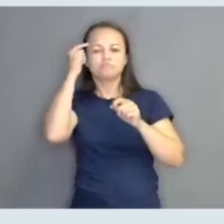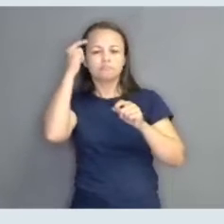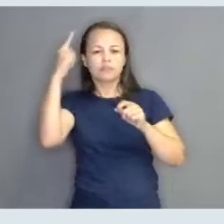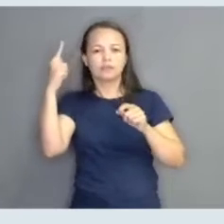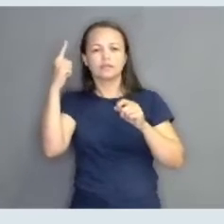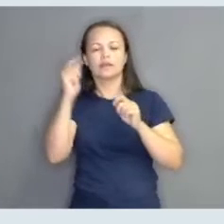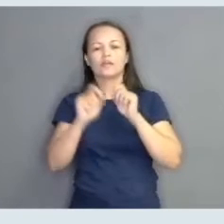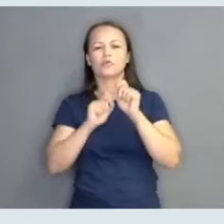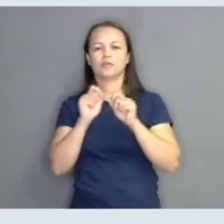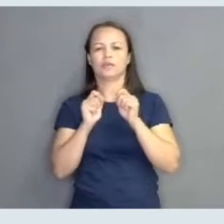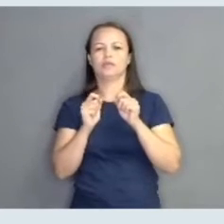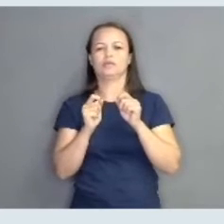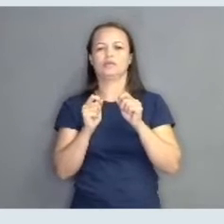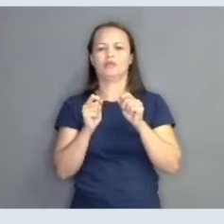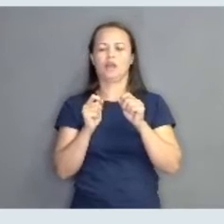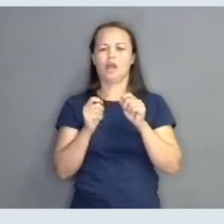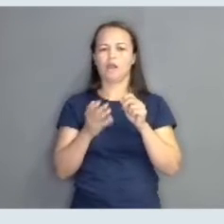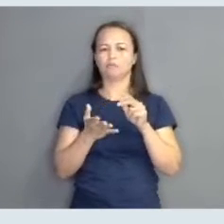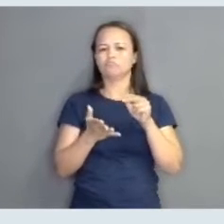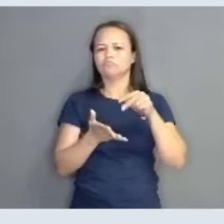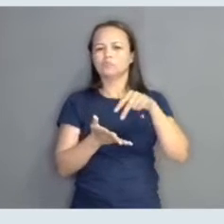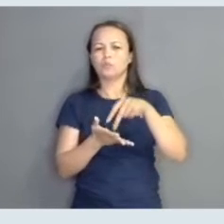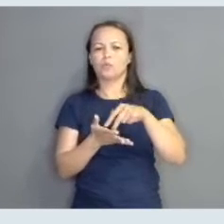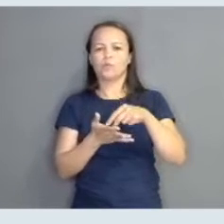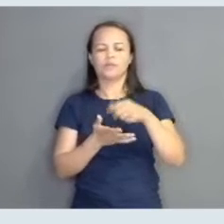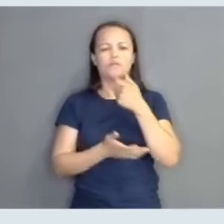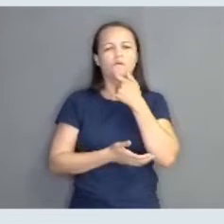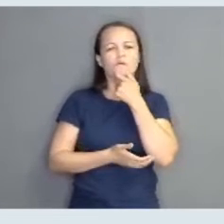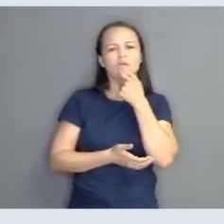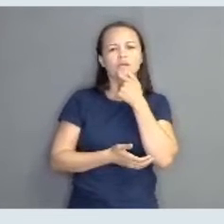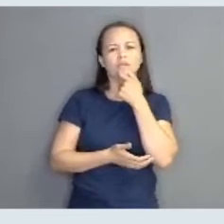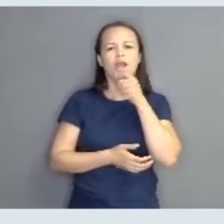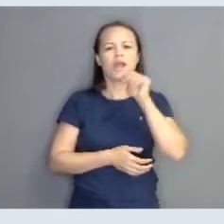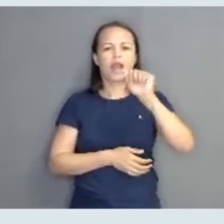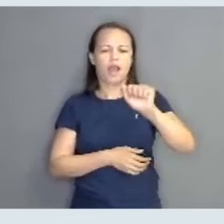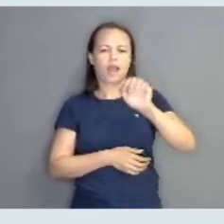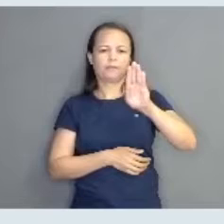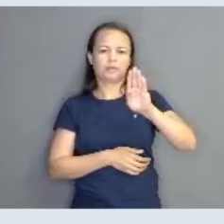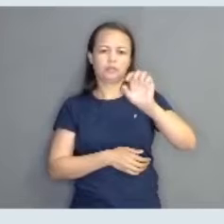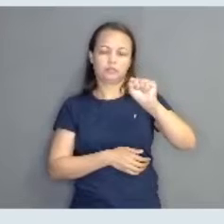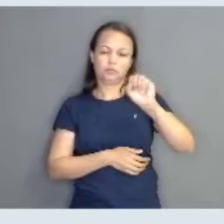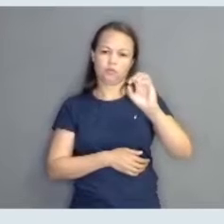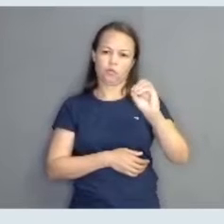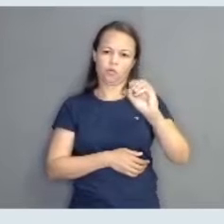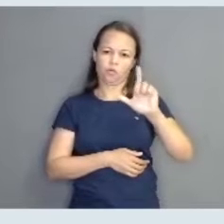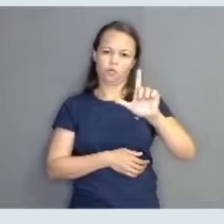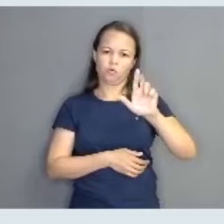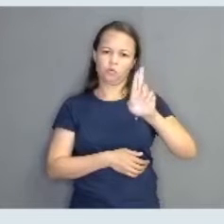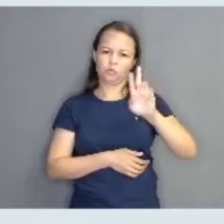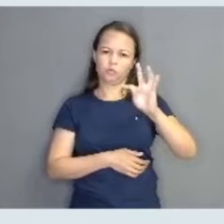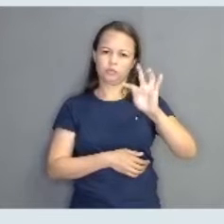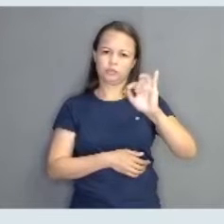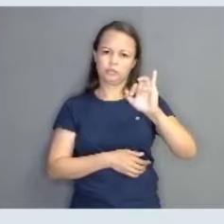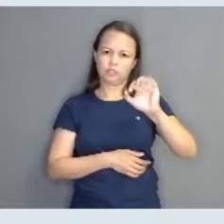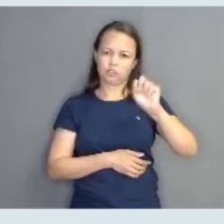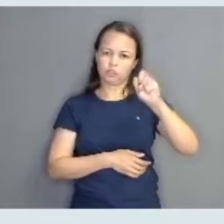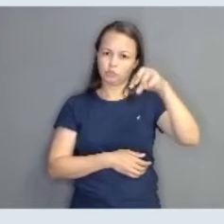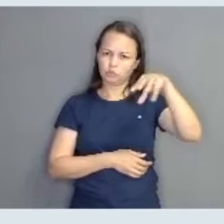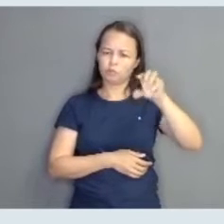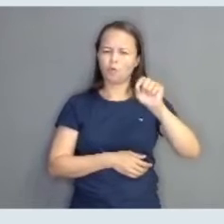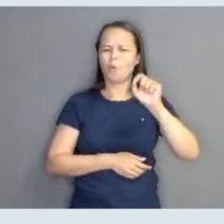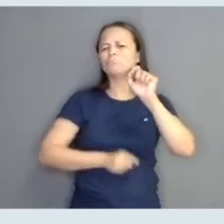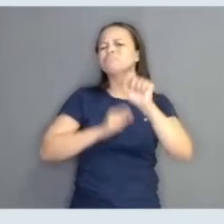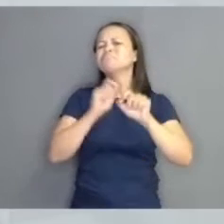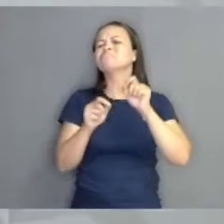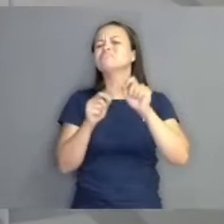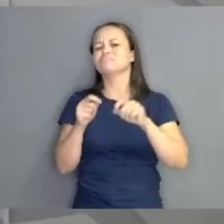ao absolutismo inglês. Professor Flávio, o que seria o absolutismo? Vou pedir para fechar a imagem e voltar